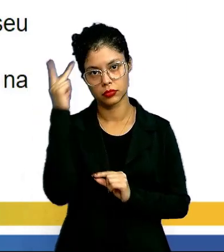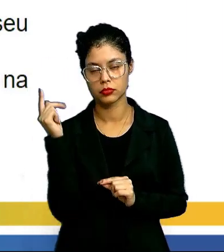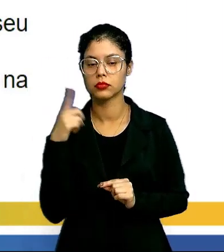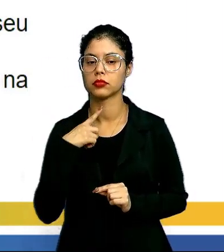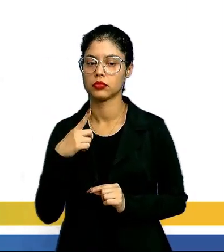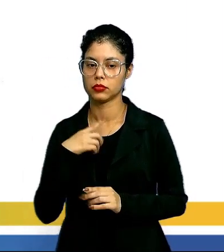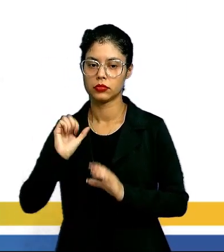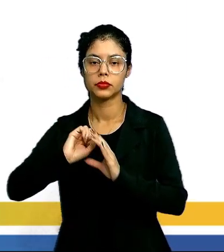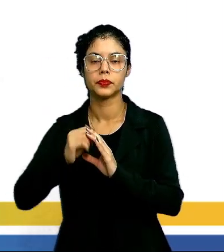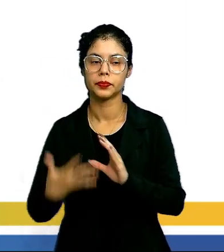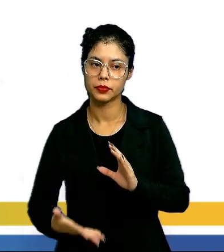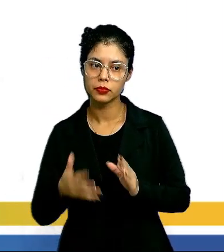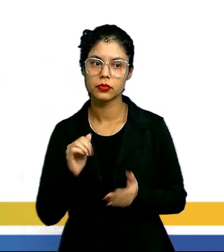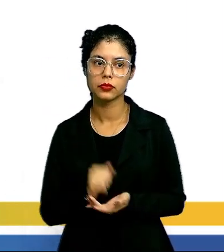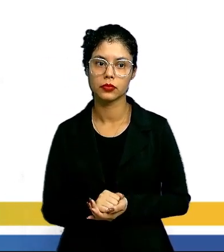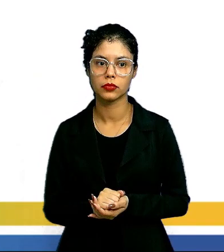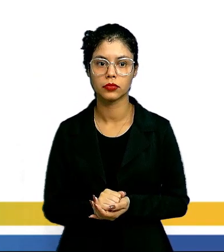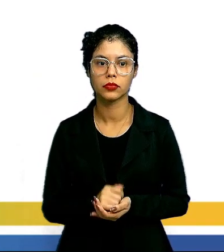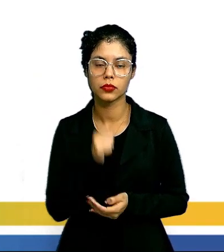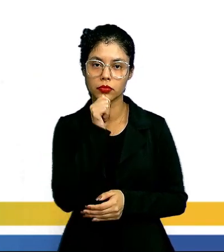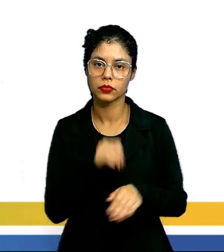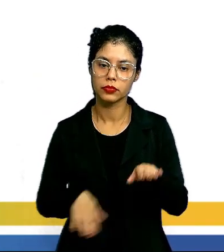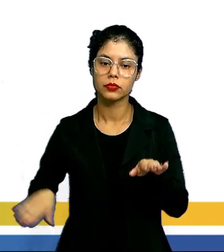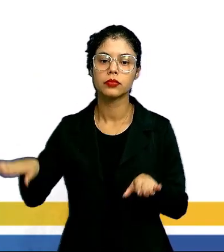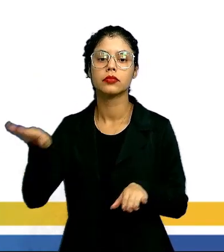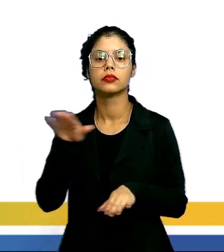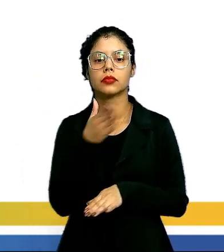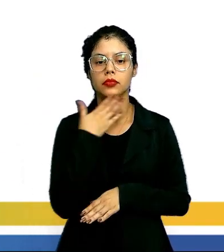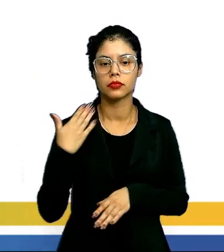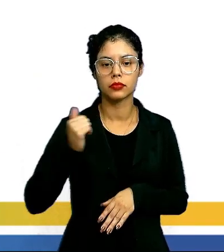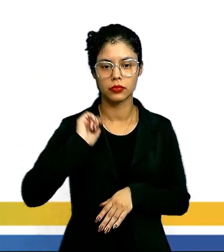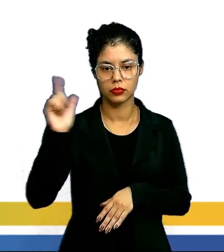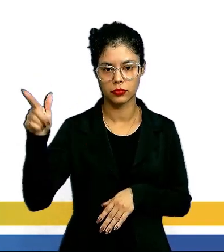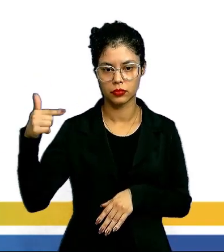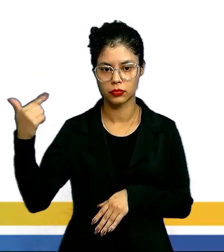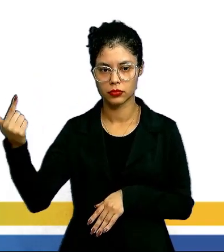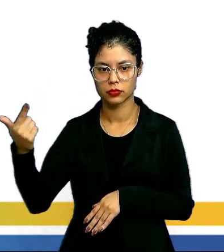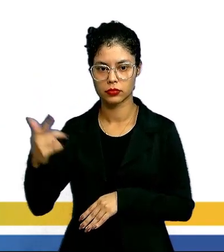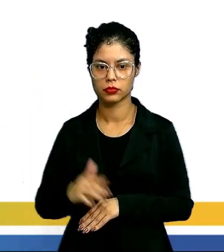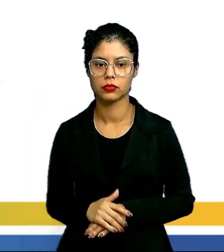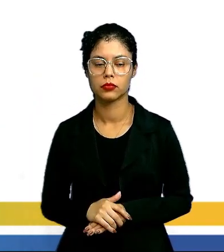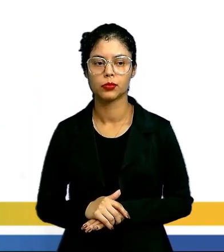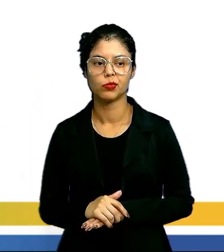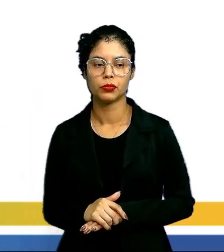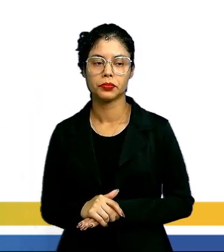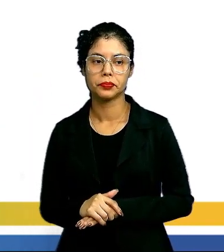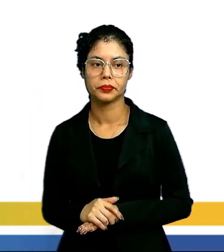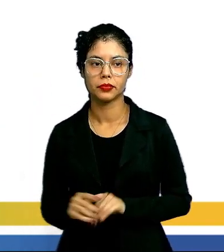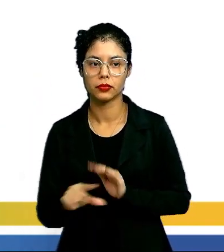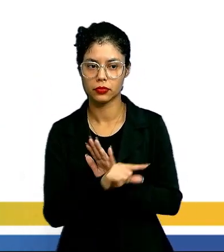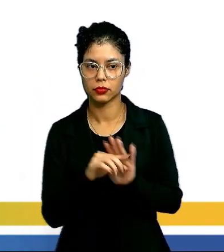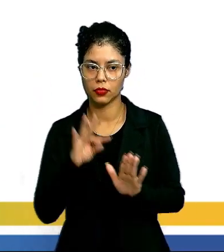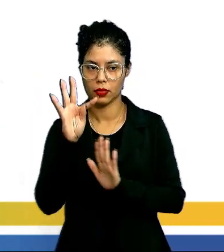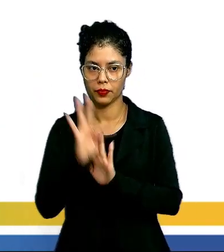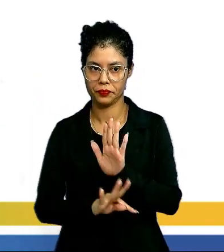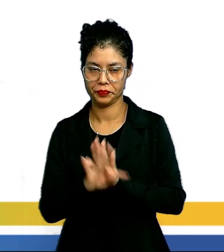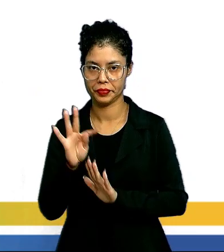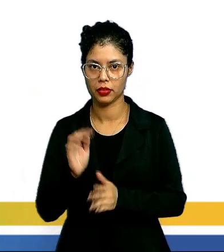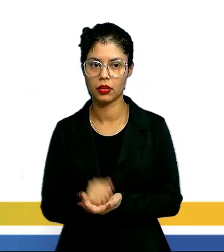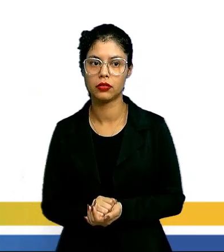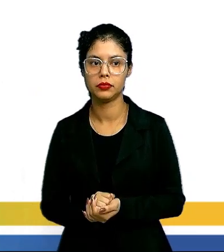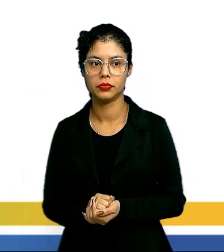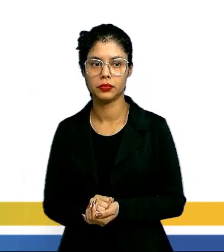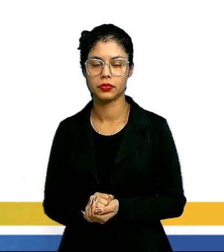têm essa característica, elas se sobressaem, elas são melhores do que as outras. No trecho do texto, aí nós temos